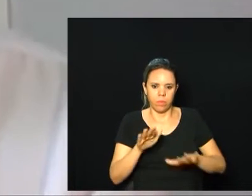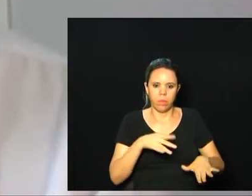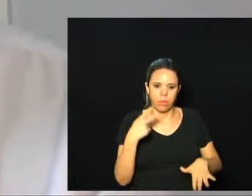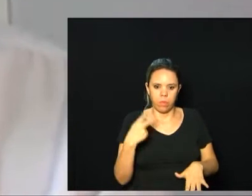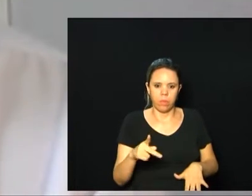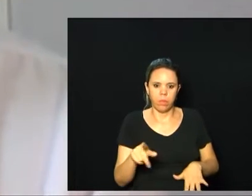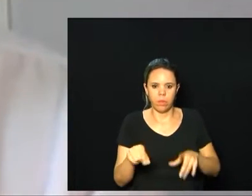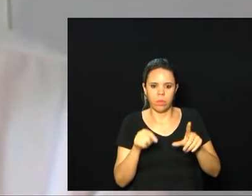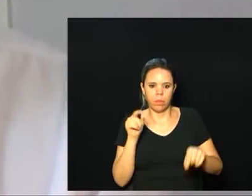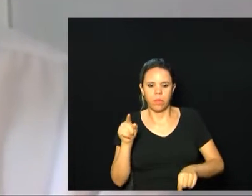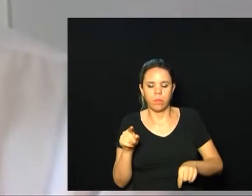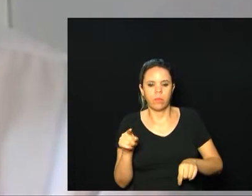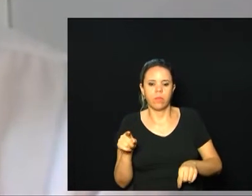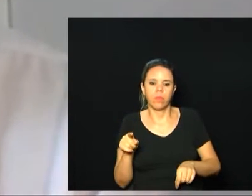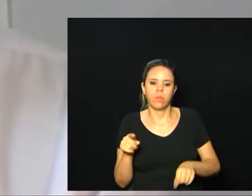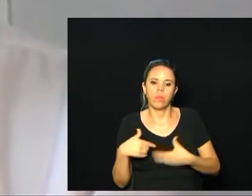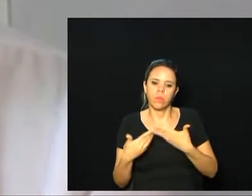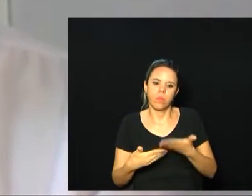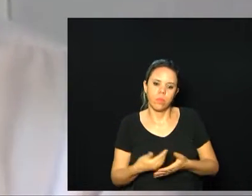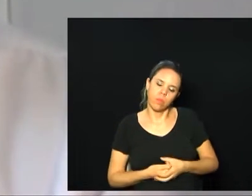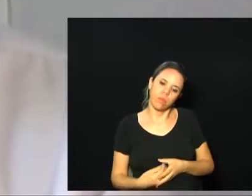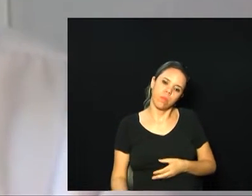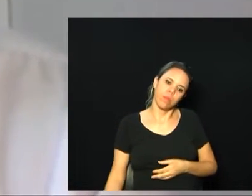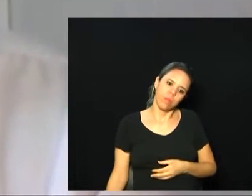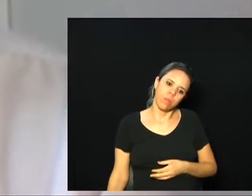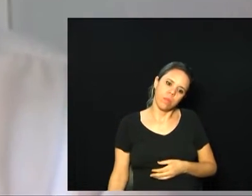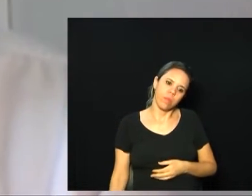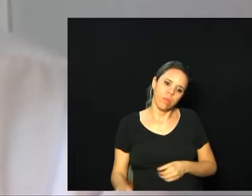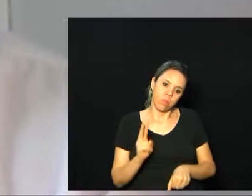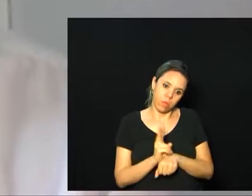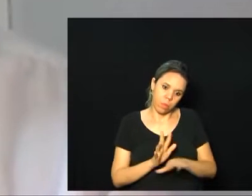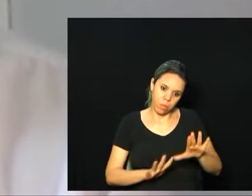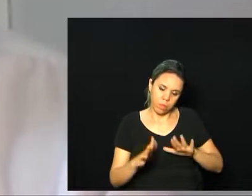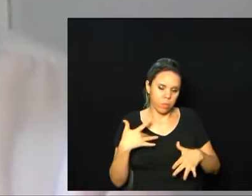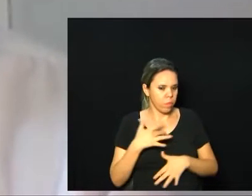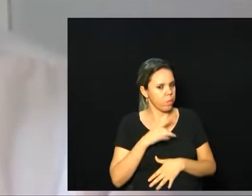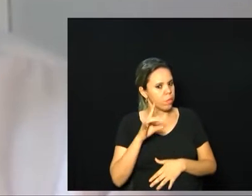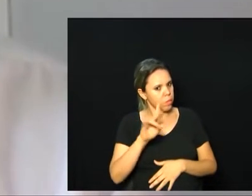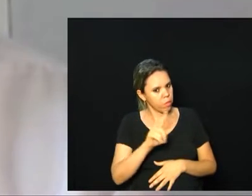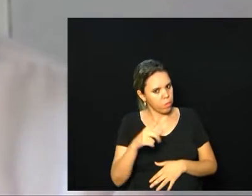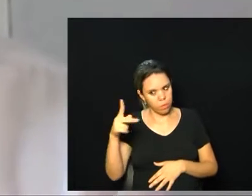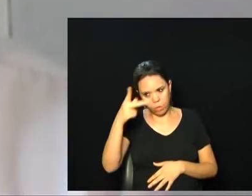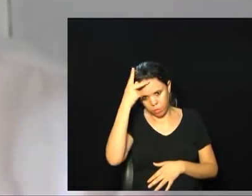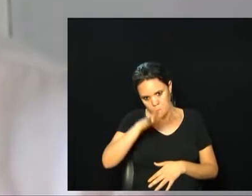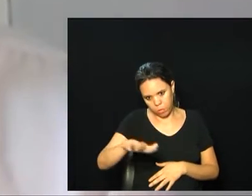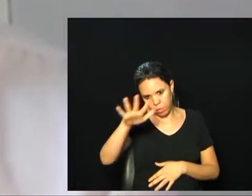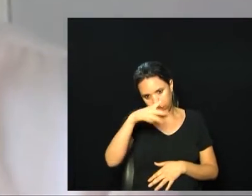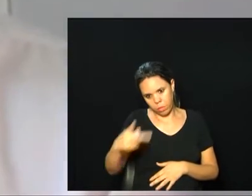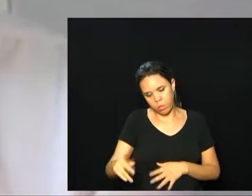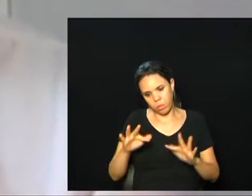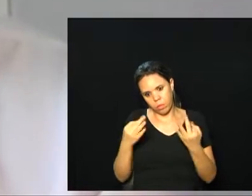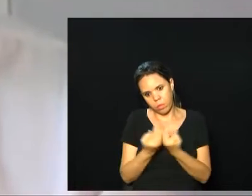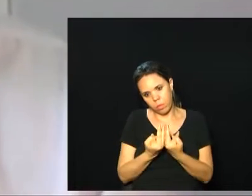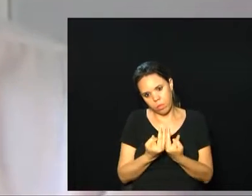suas opções, com as suas rotinas, tá? E se preserva, porque a saúde não é só sua. A saúde é sua, dos seus, e às vezes